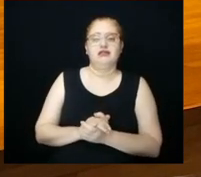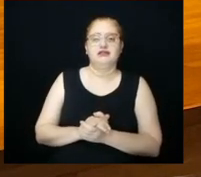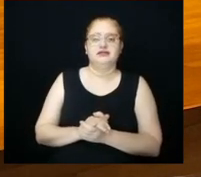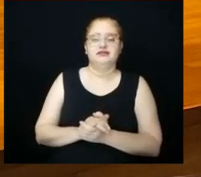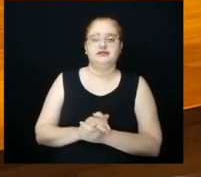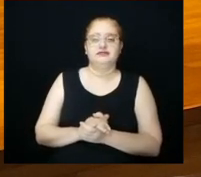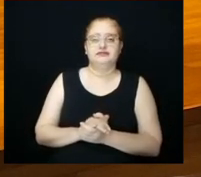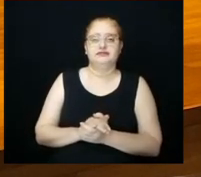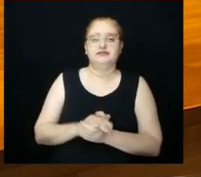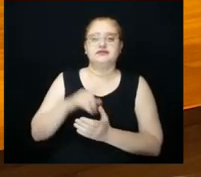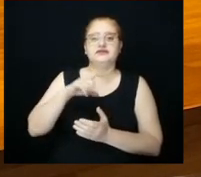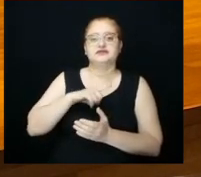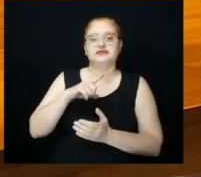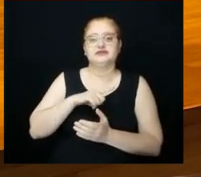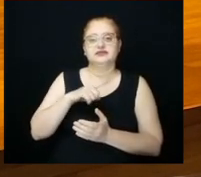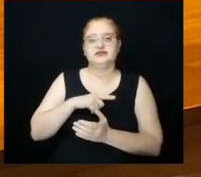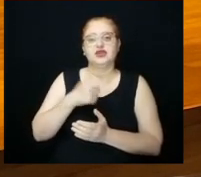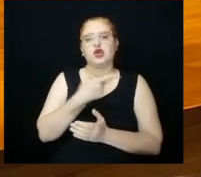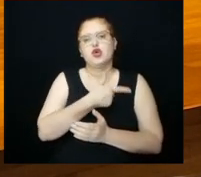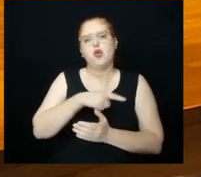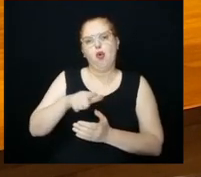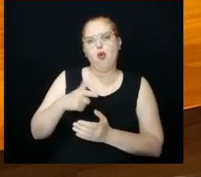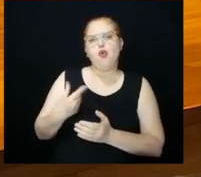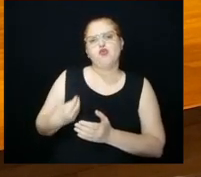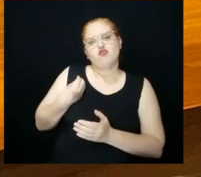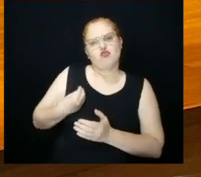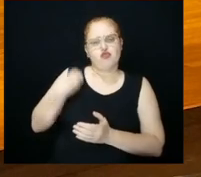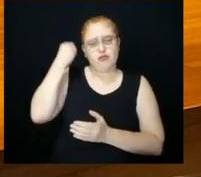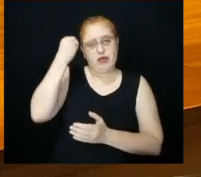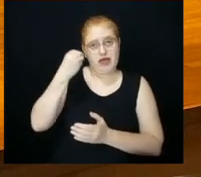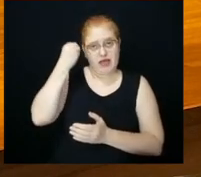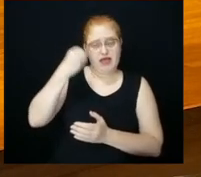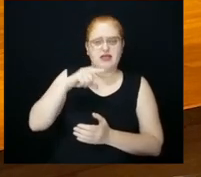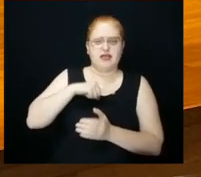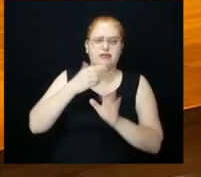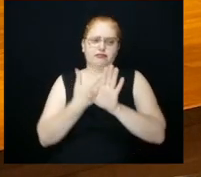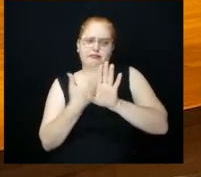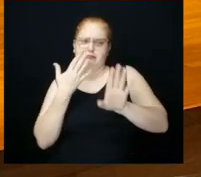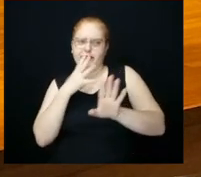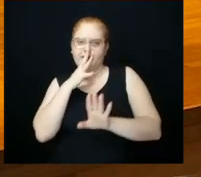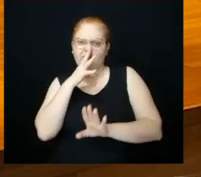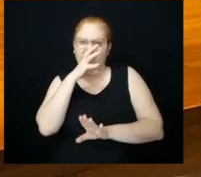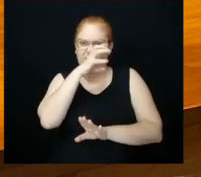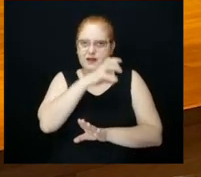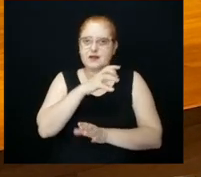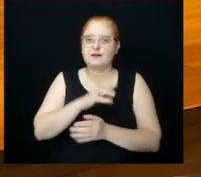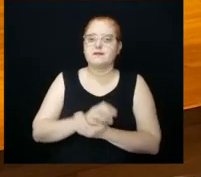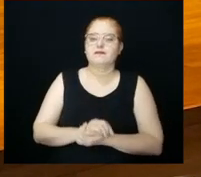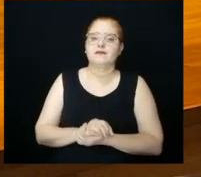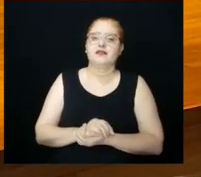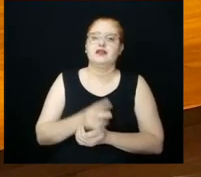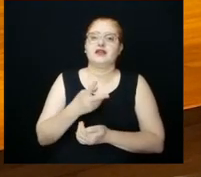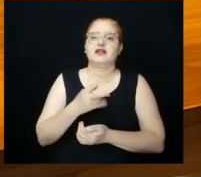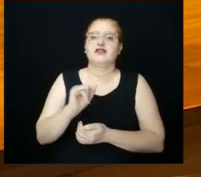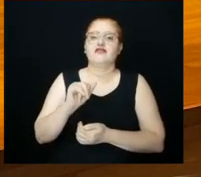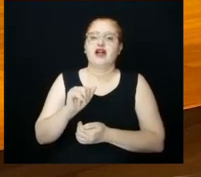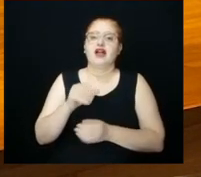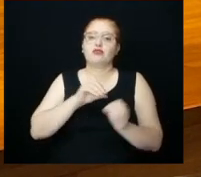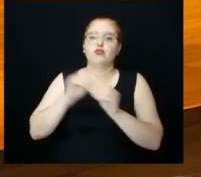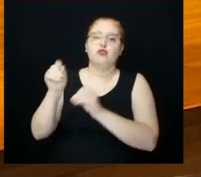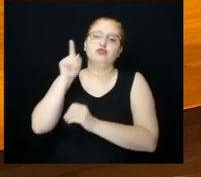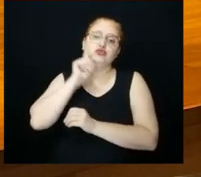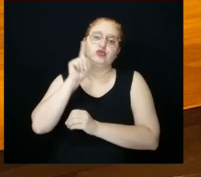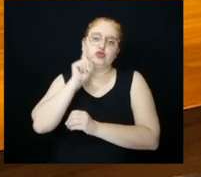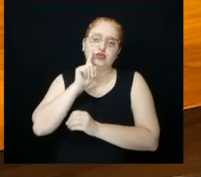e que tem, enfim, toda uma outra realidade. Então, ela consegue ter um distanciamento crítico na medida em que ela vai para os Estados Unidos